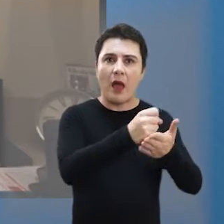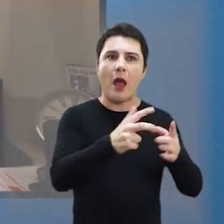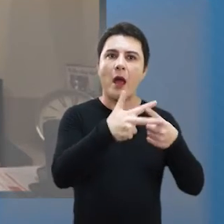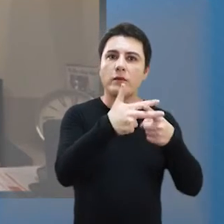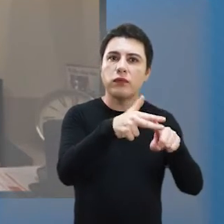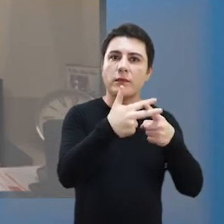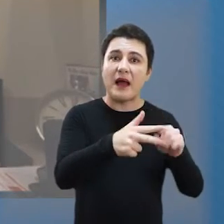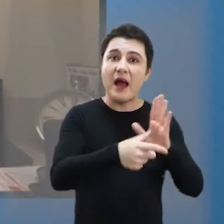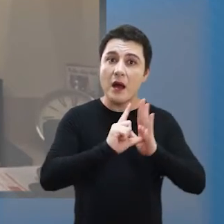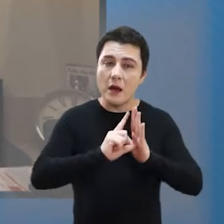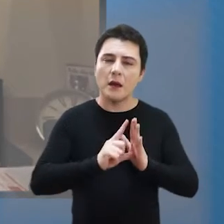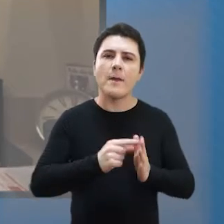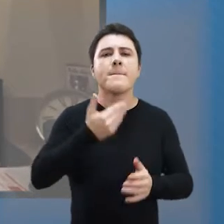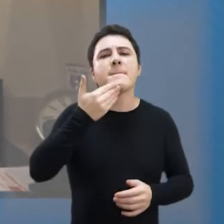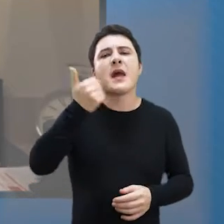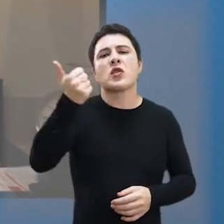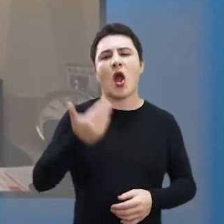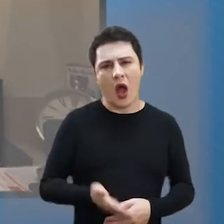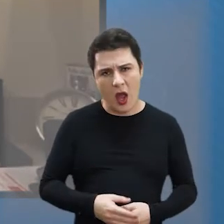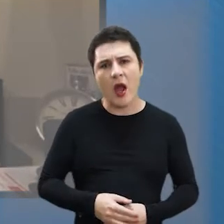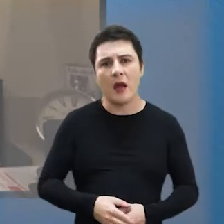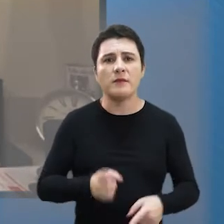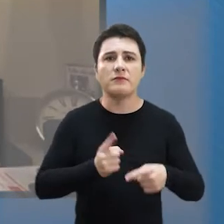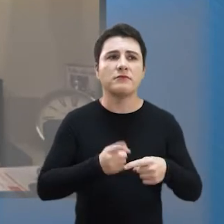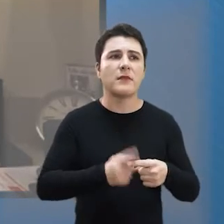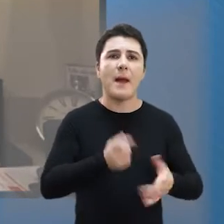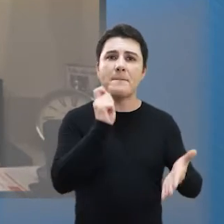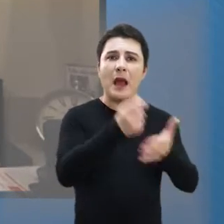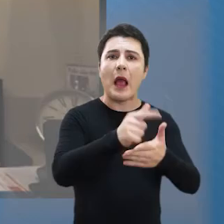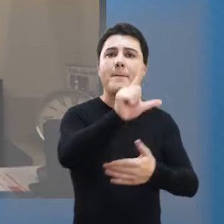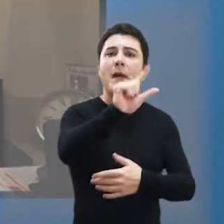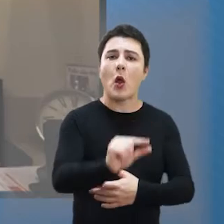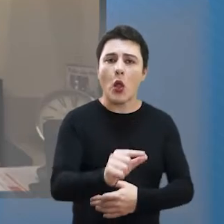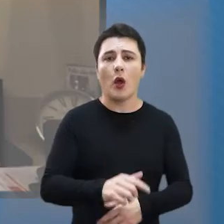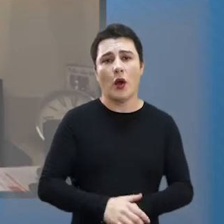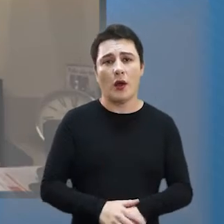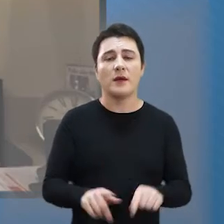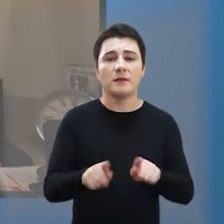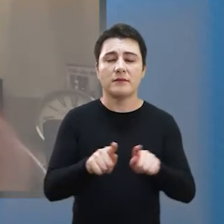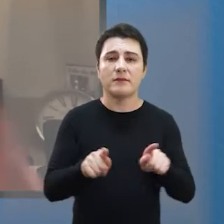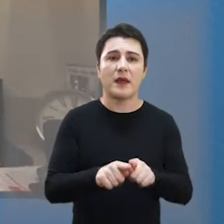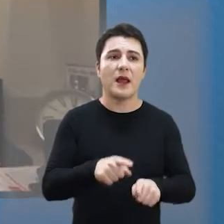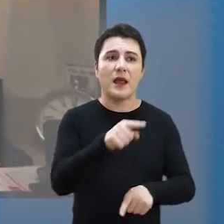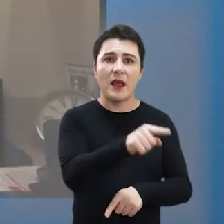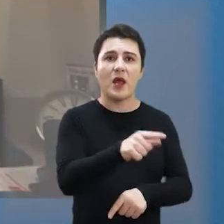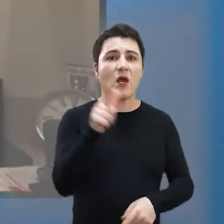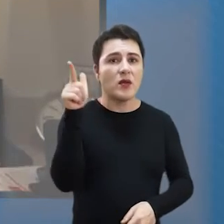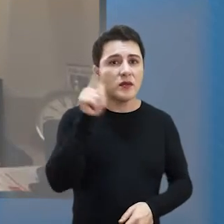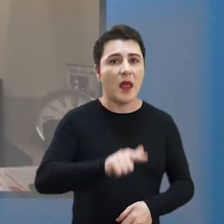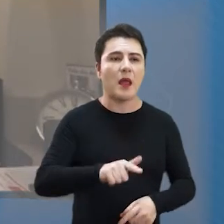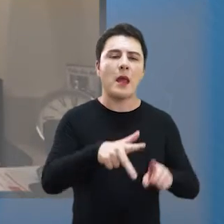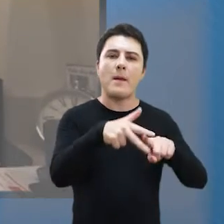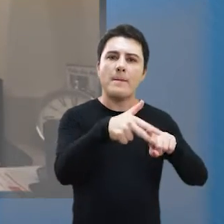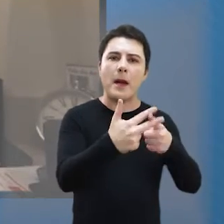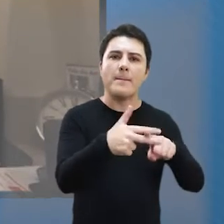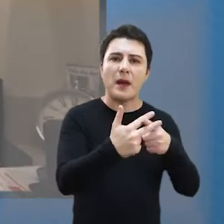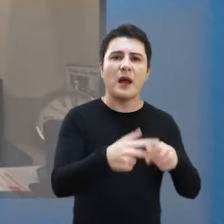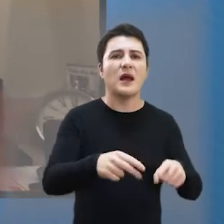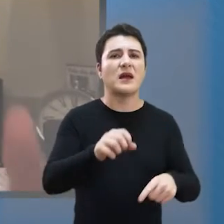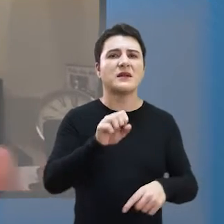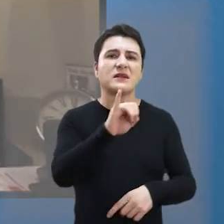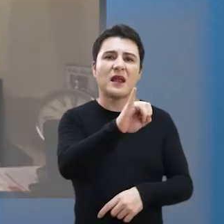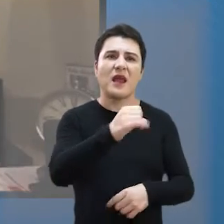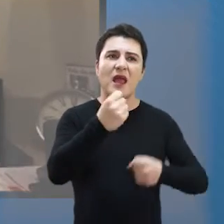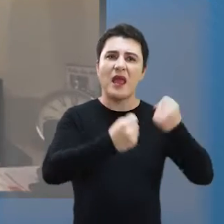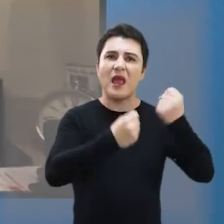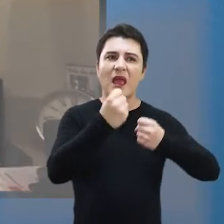leva ele preventivamente, é muito melhor, porque o valor do conserto sai menor. Geralmente a gente consegue consertar do que